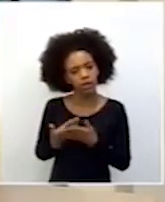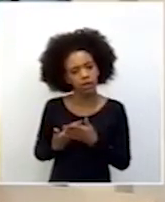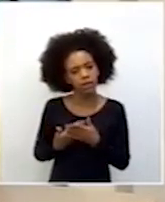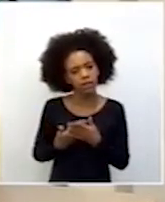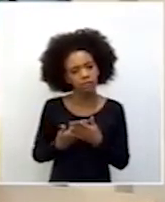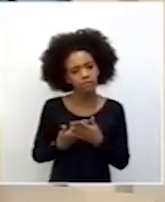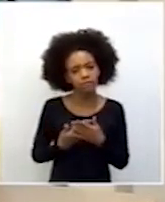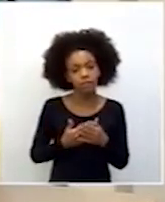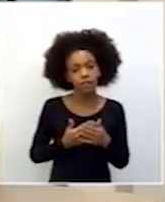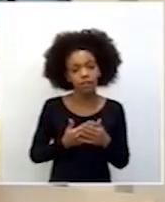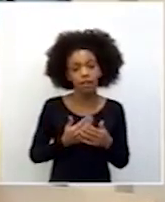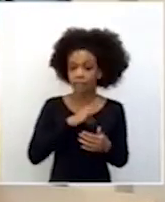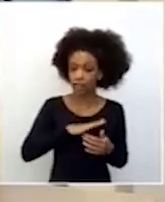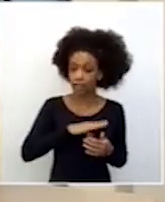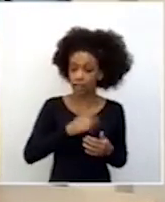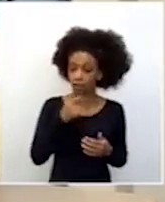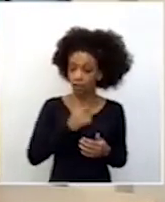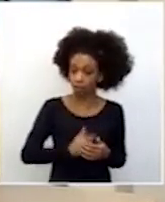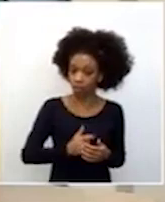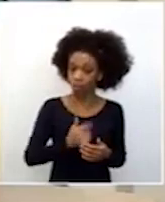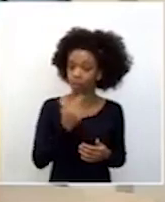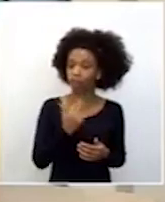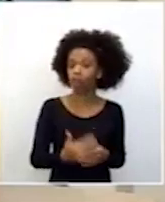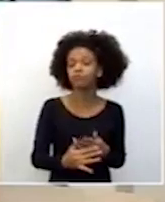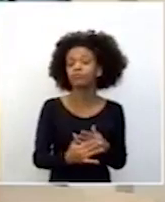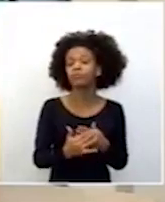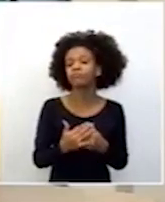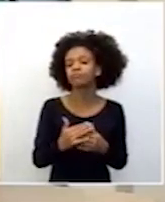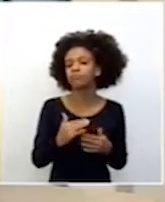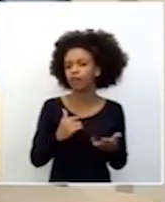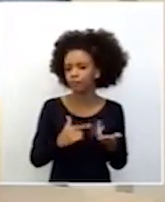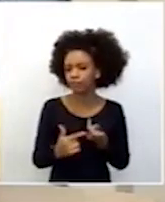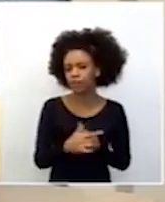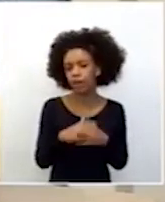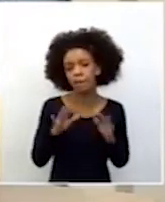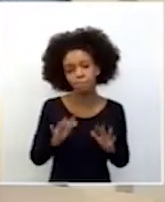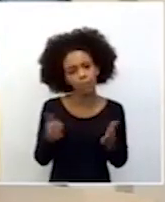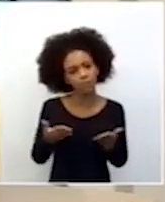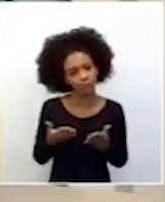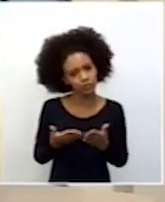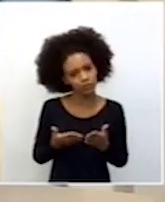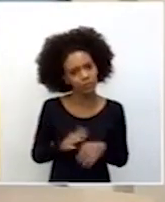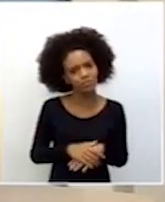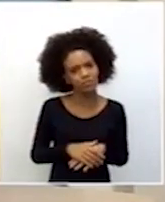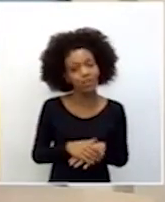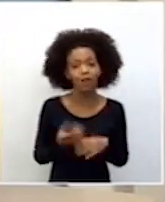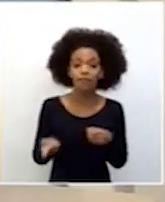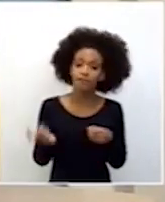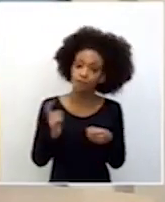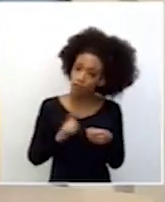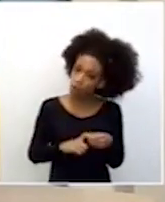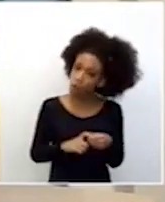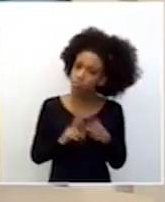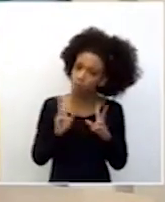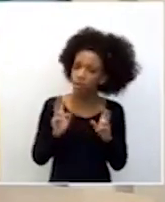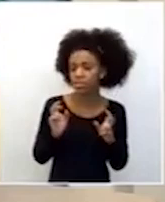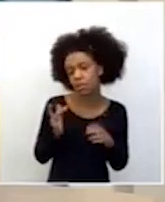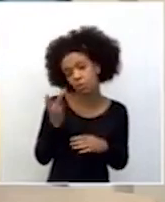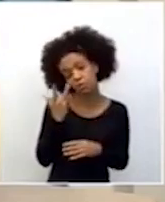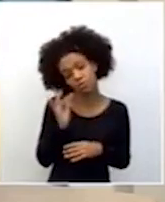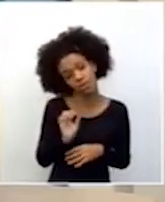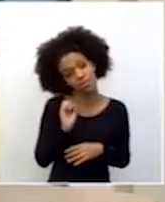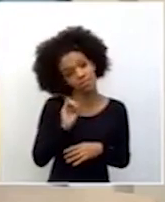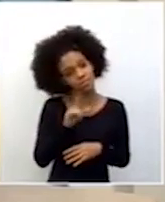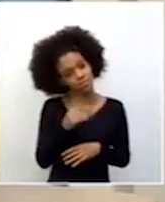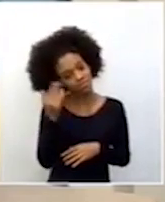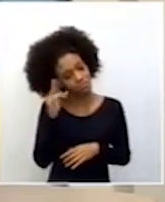variedades, variações da língua portuguesa e hoje a gente, nessa 6ª aula de português, volta a um assunto que eu não sei se vocês lembram, mas